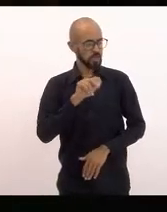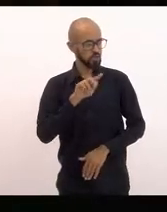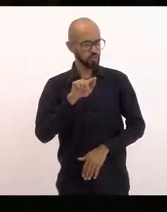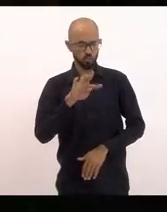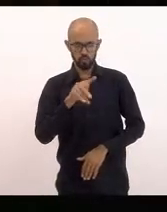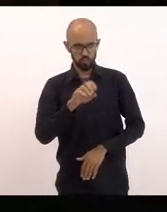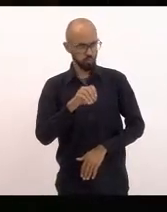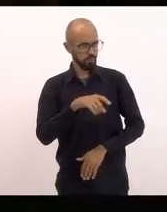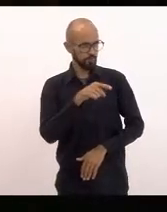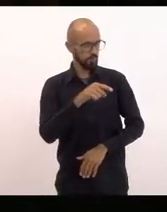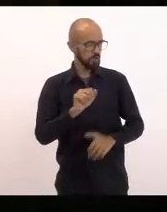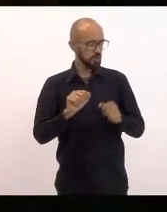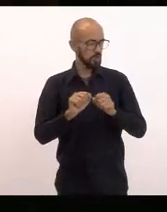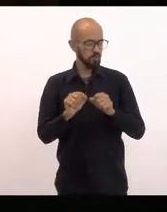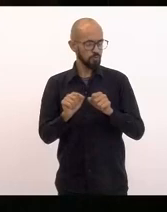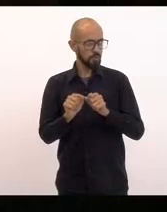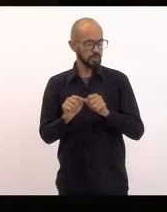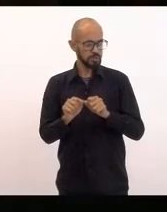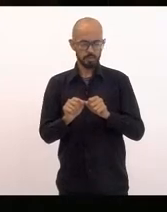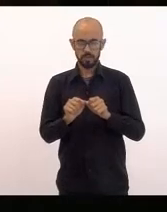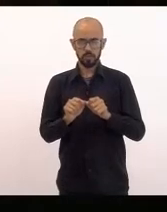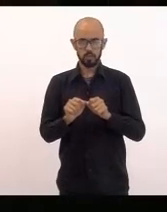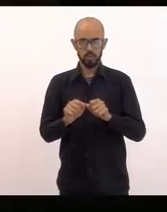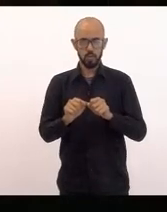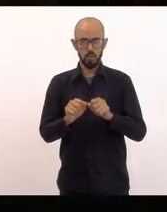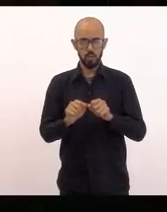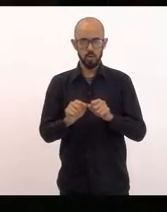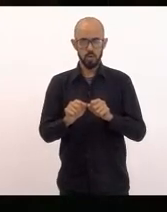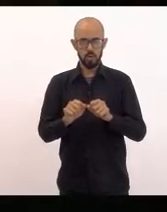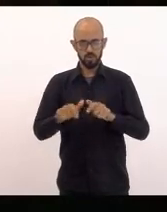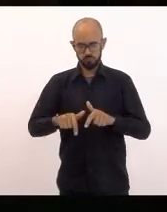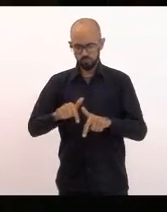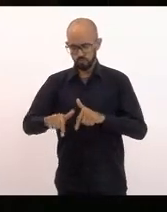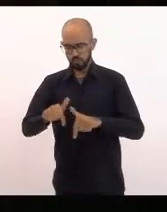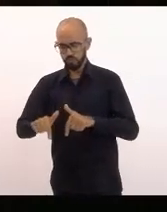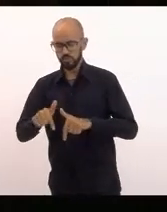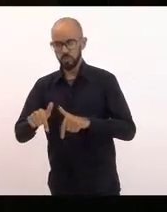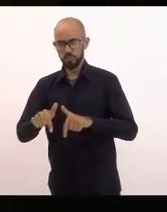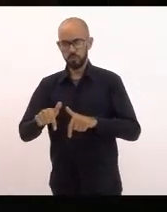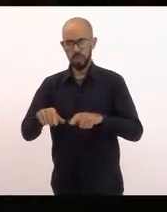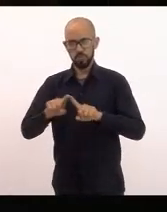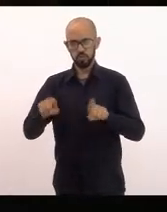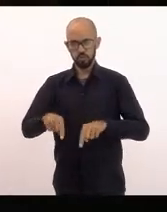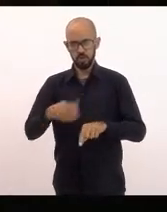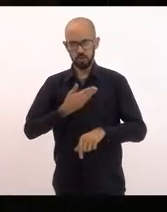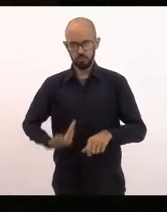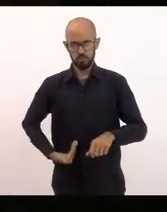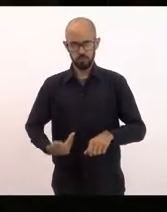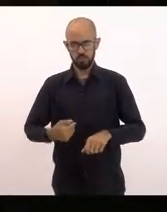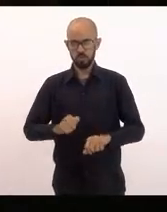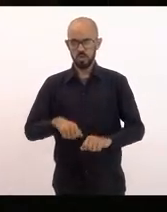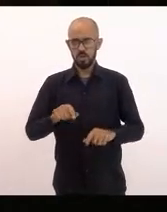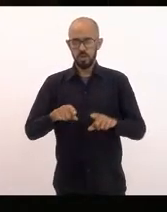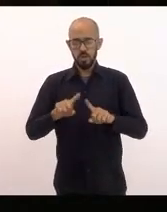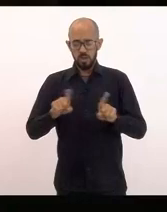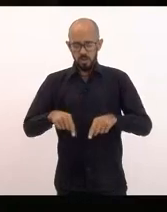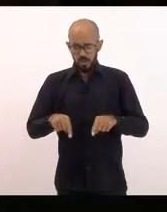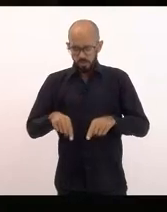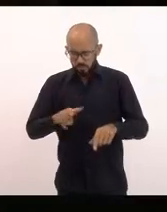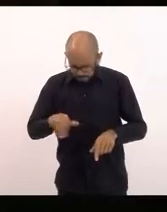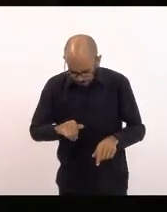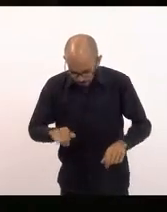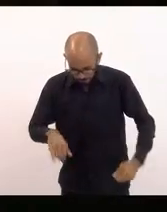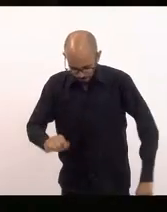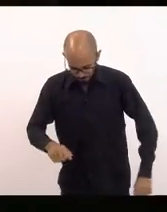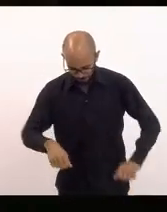governador Cláudio Castro para a área de segurança pública. Não há. Os servidores receberão aumento efetivo.